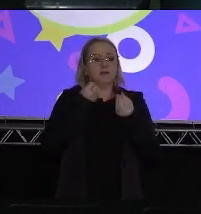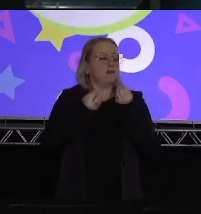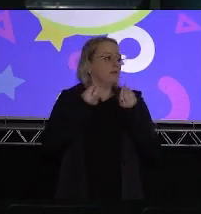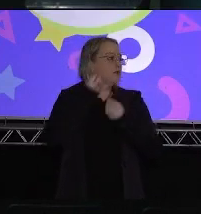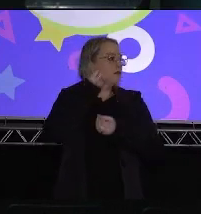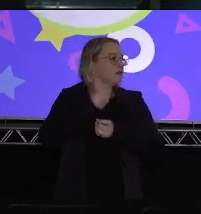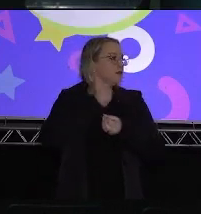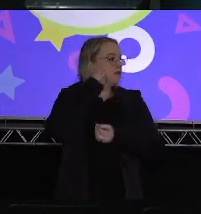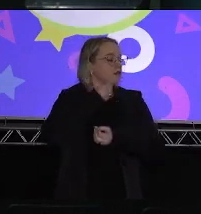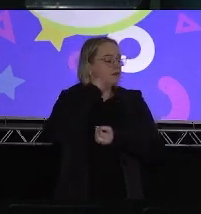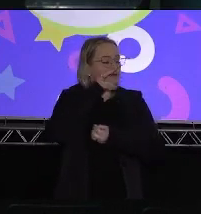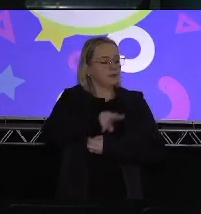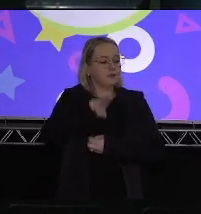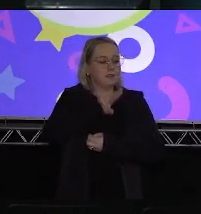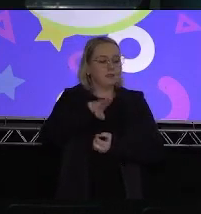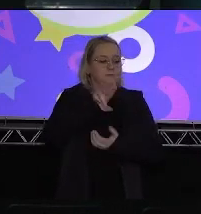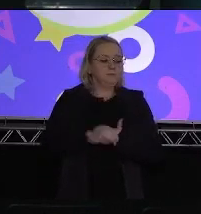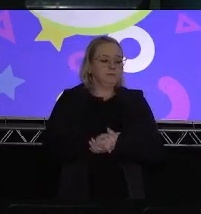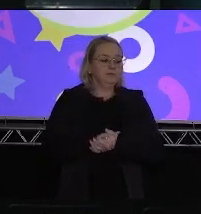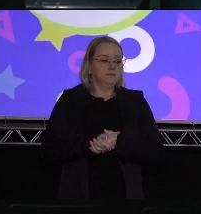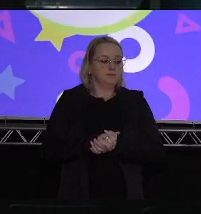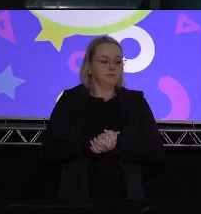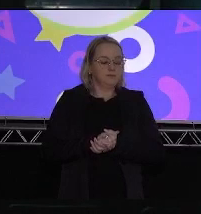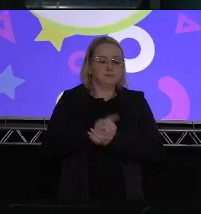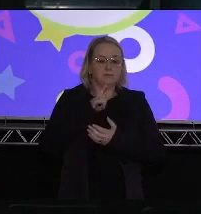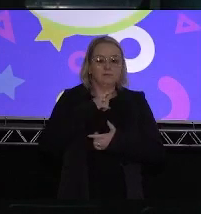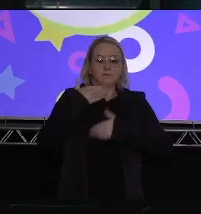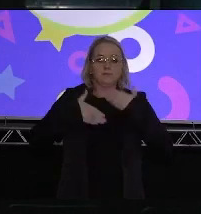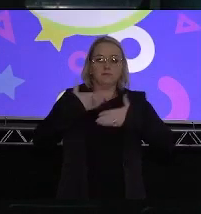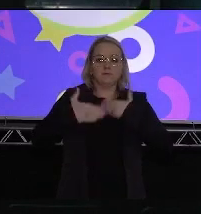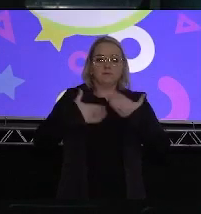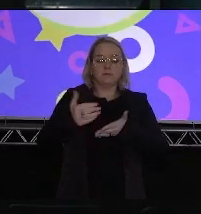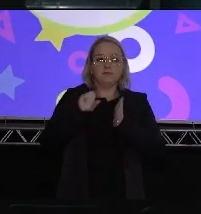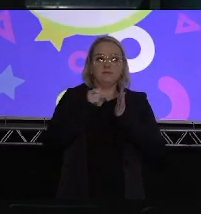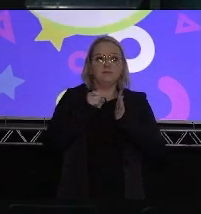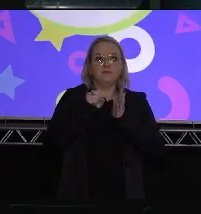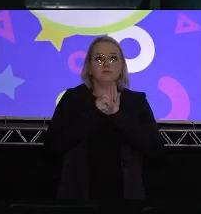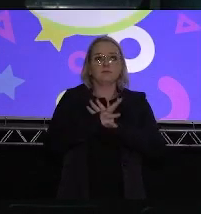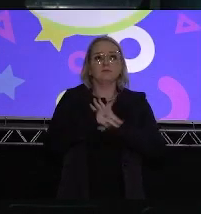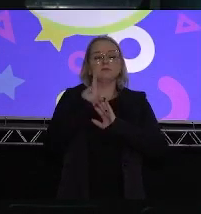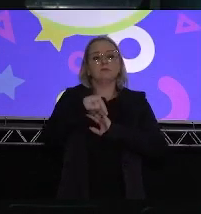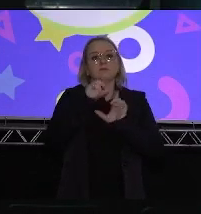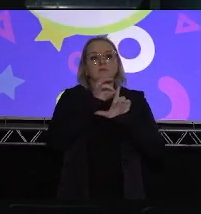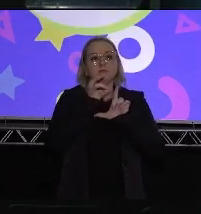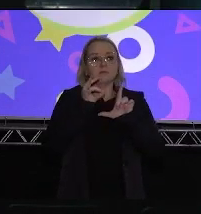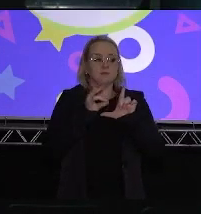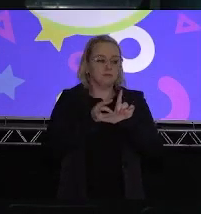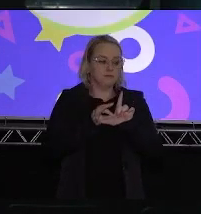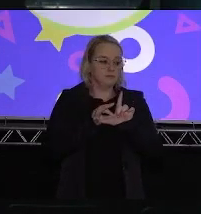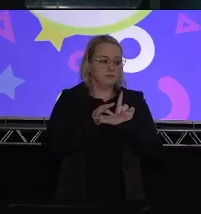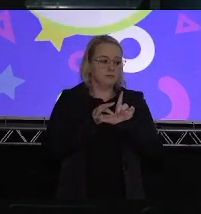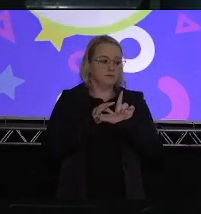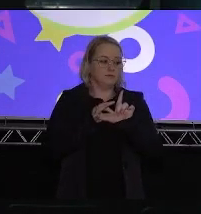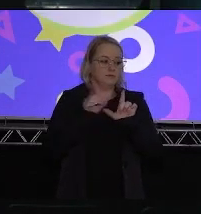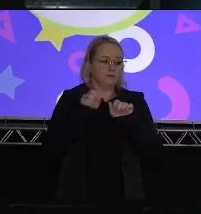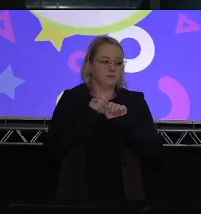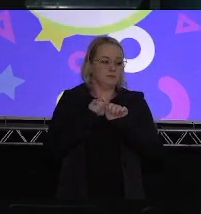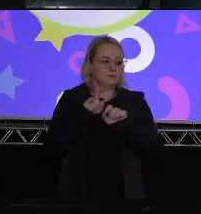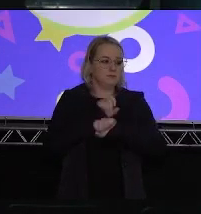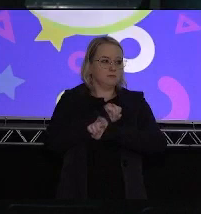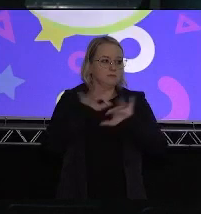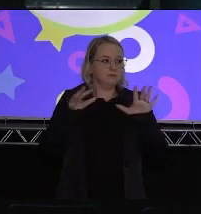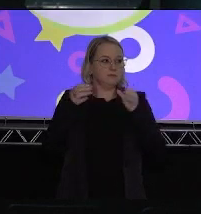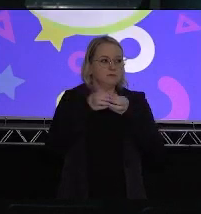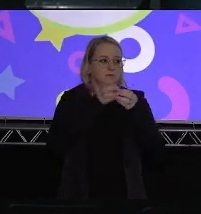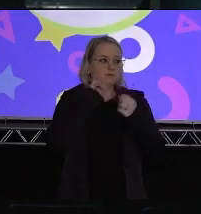bem utilizada. Ela, inclusive, está em desenvolvimento. Então, ela é uma plataforma para gerenciar mentorias e grupo de estudo dentro